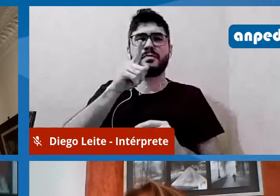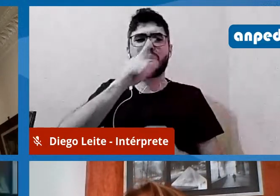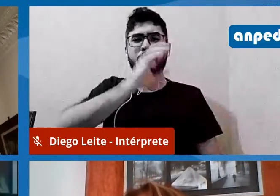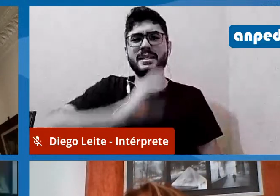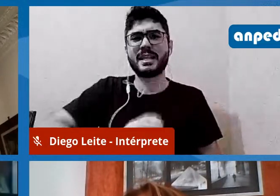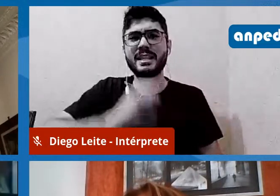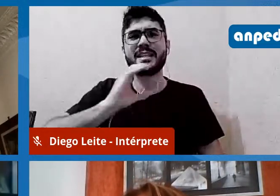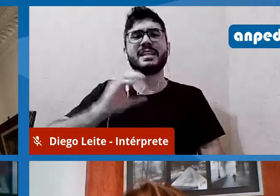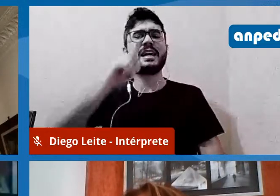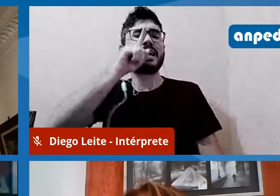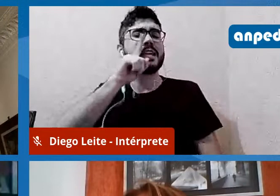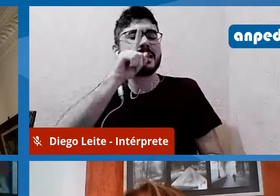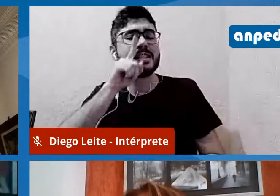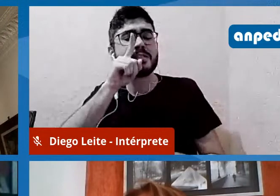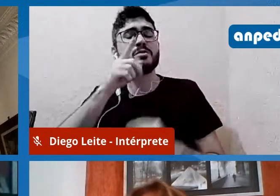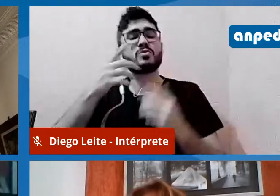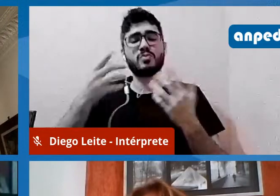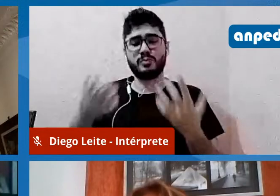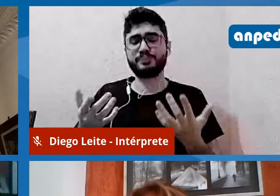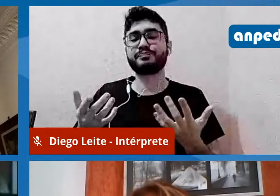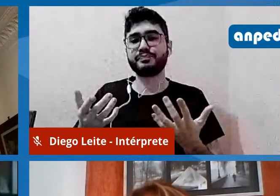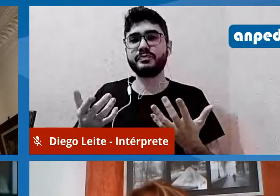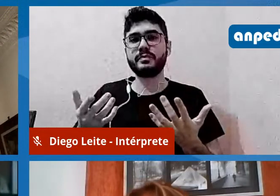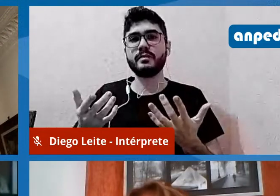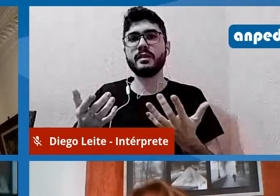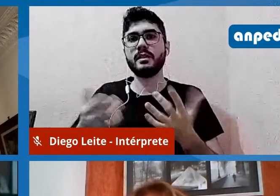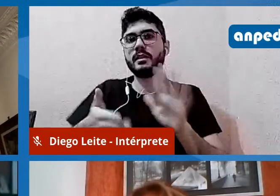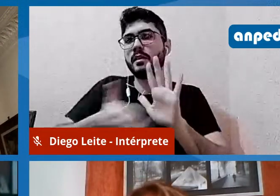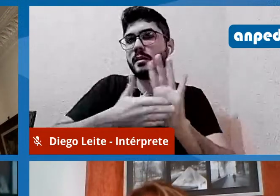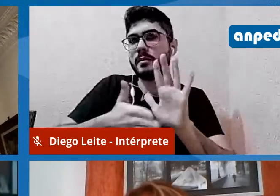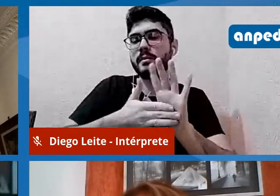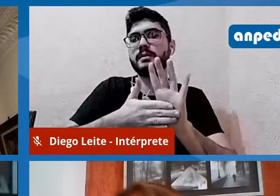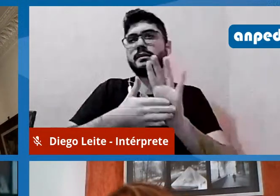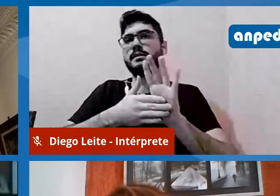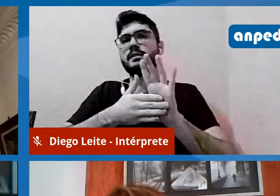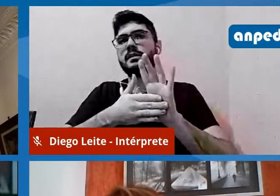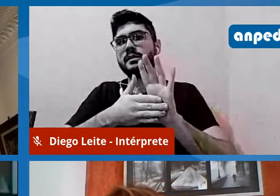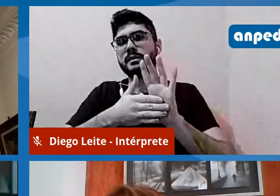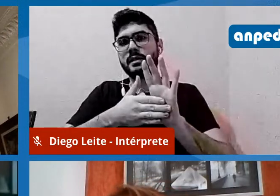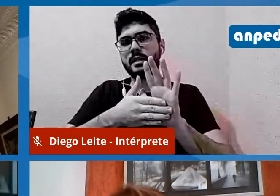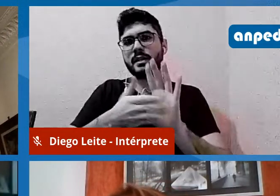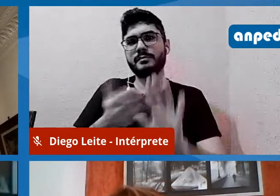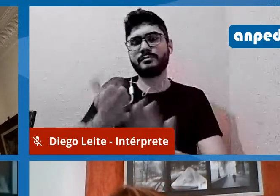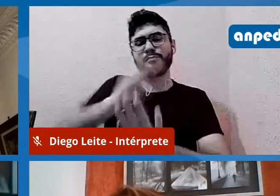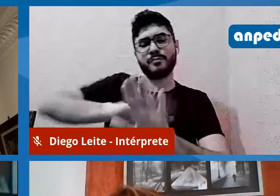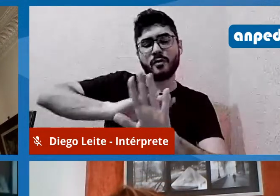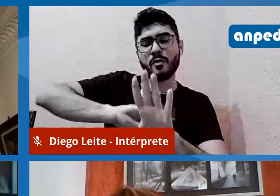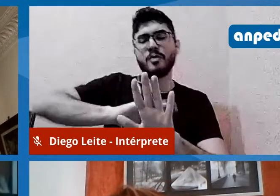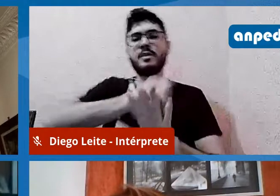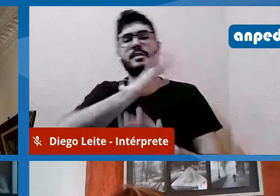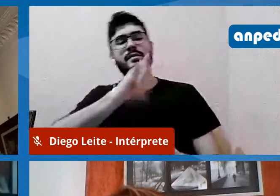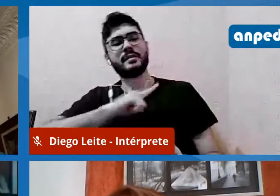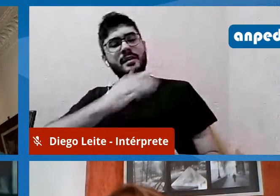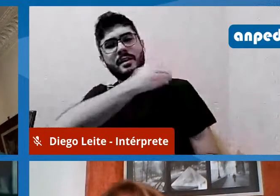fundo estão governos transnacionais, inclusive governos